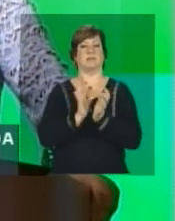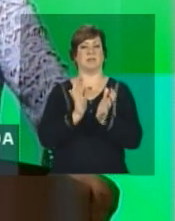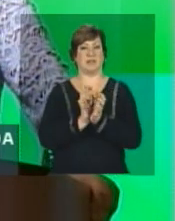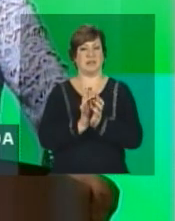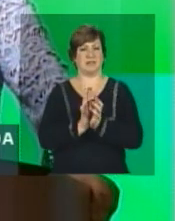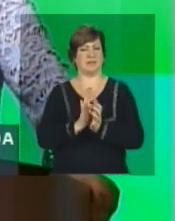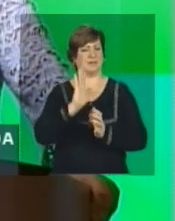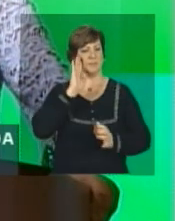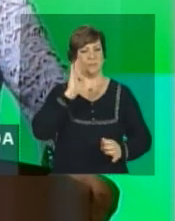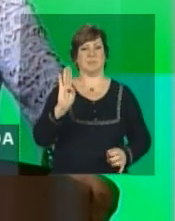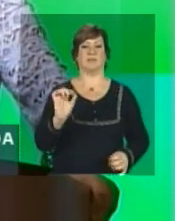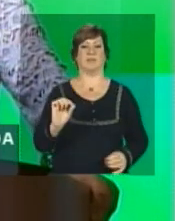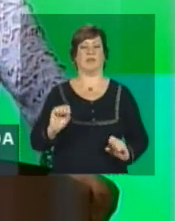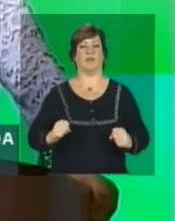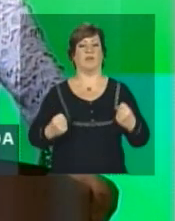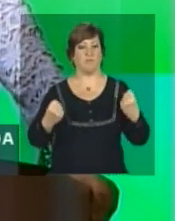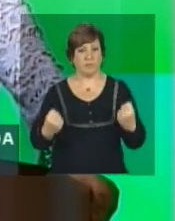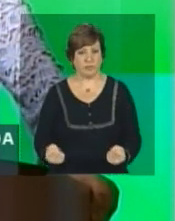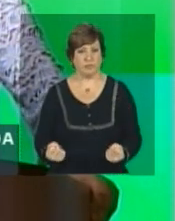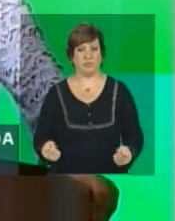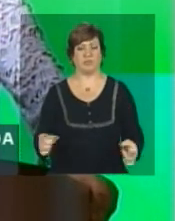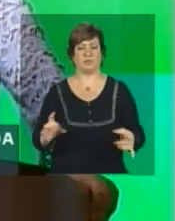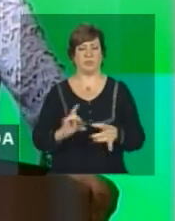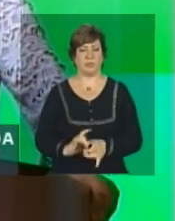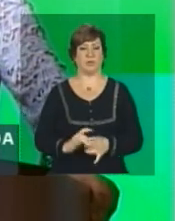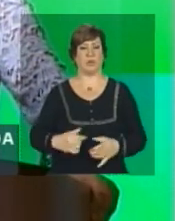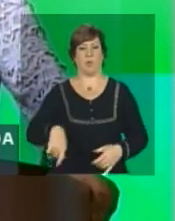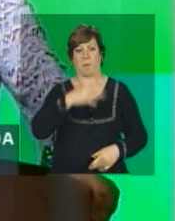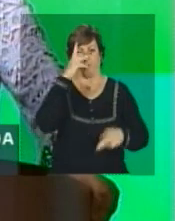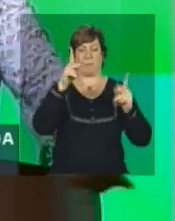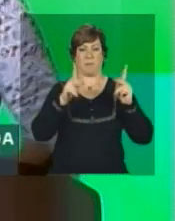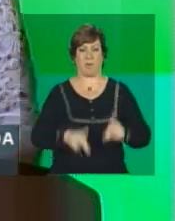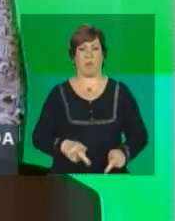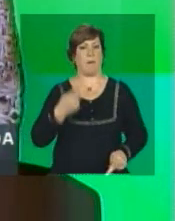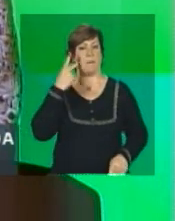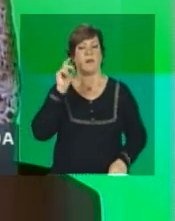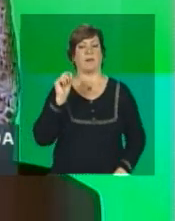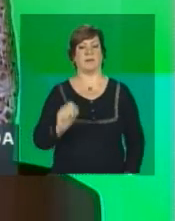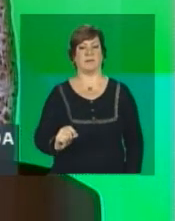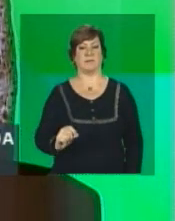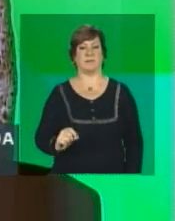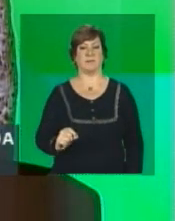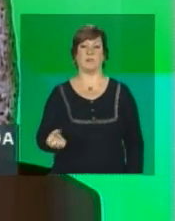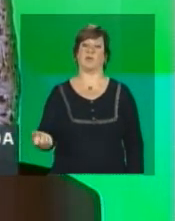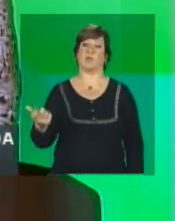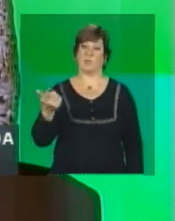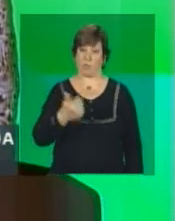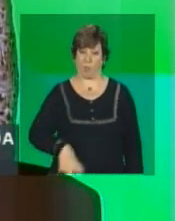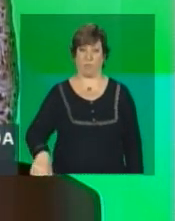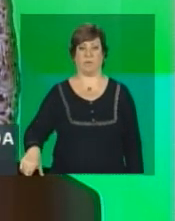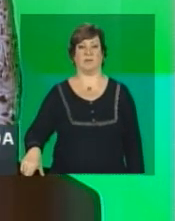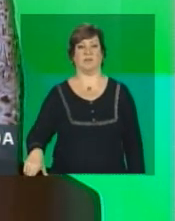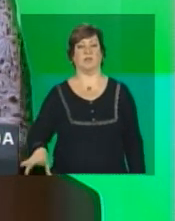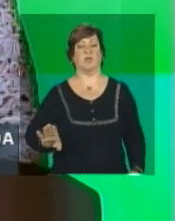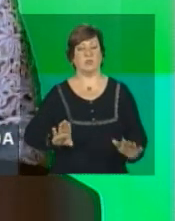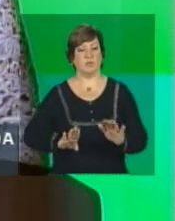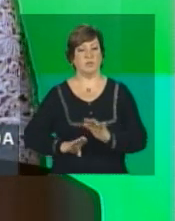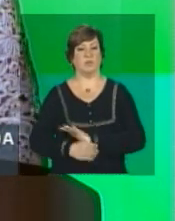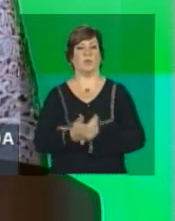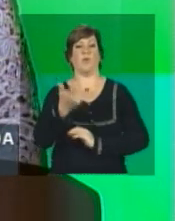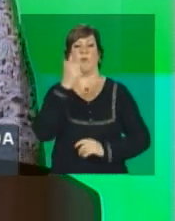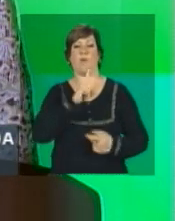intrínseca do esforço do nosso povo para novamente, tornar